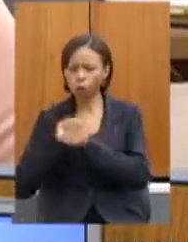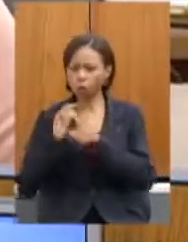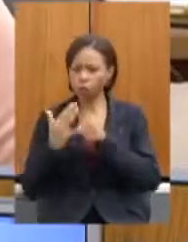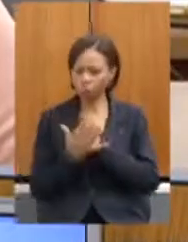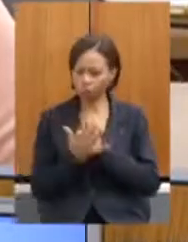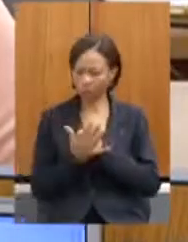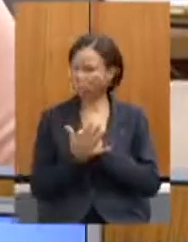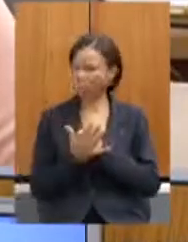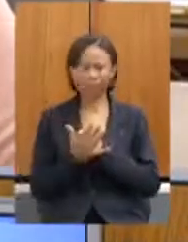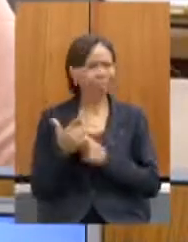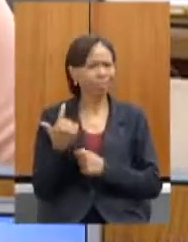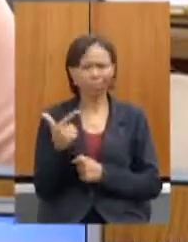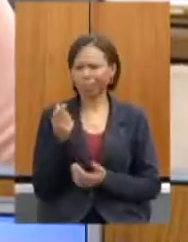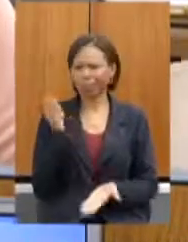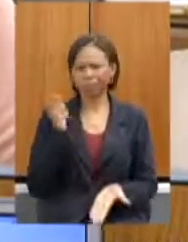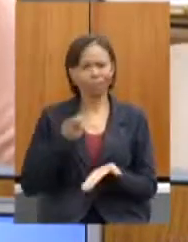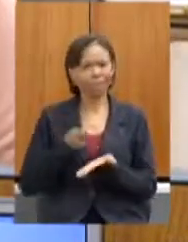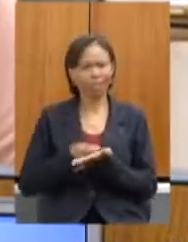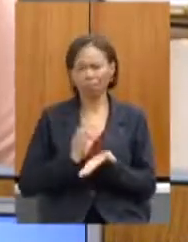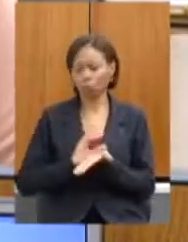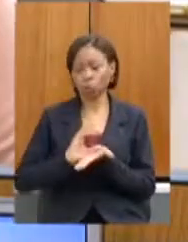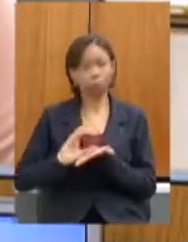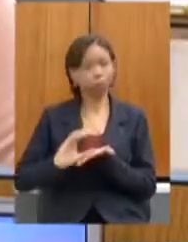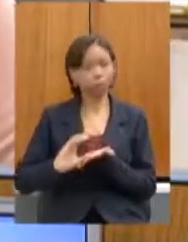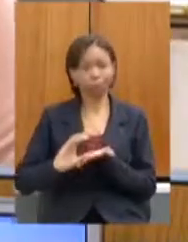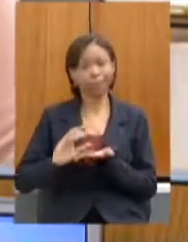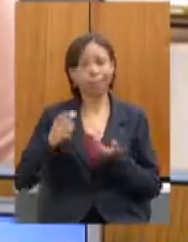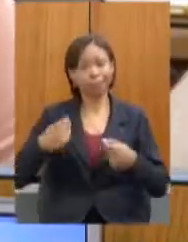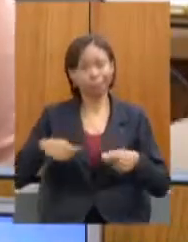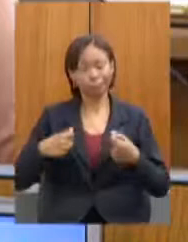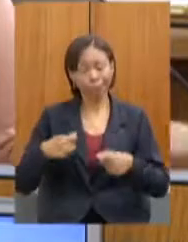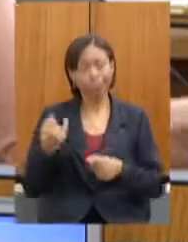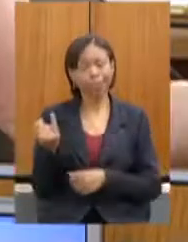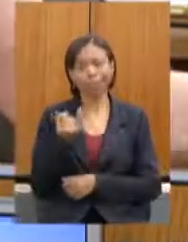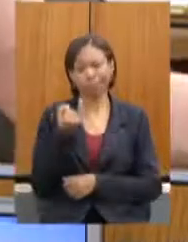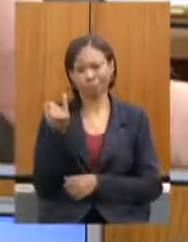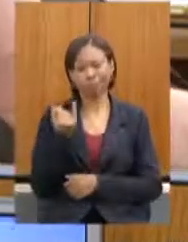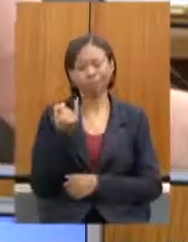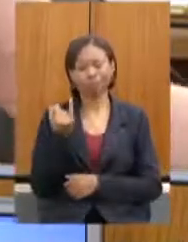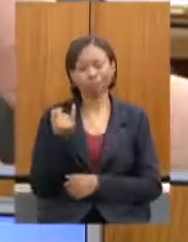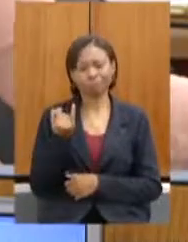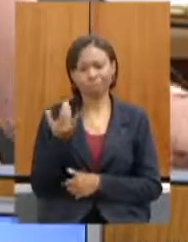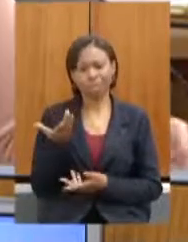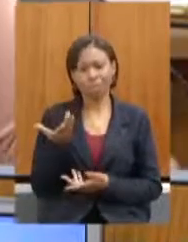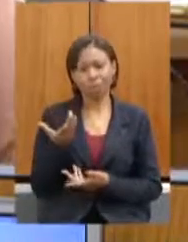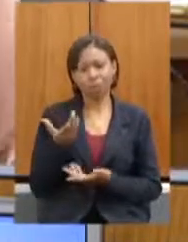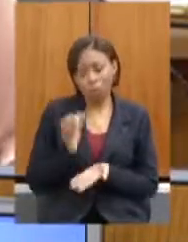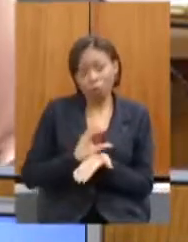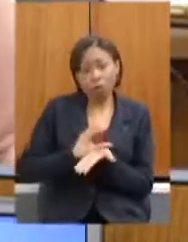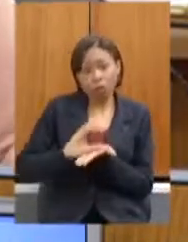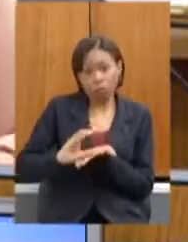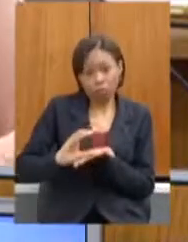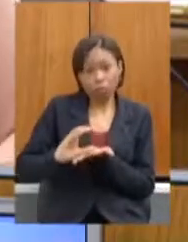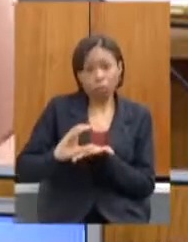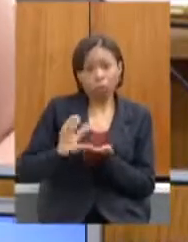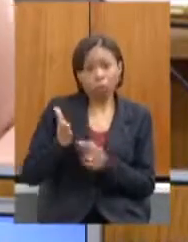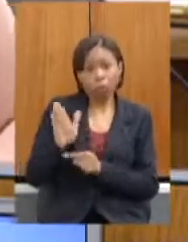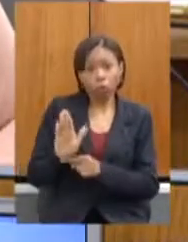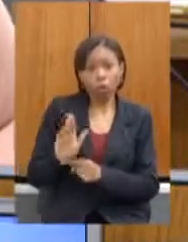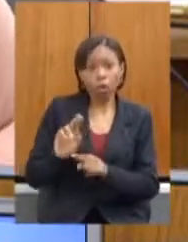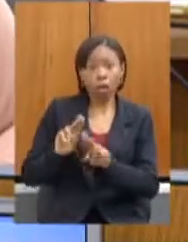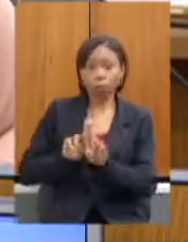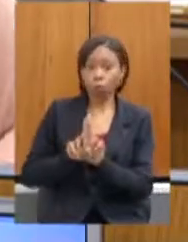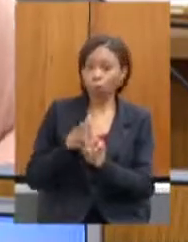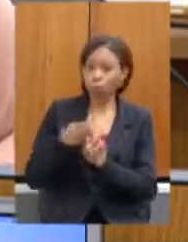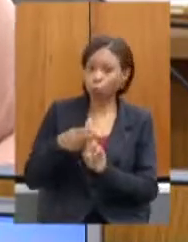não foi executado o orçamento que ele era é Oi para para investimento no fortalecimento do SUS